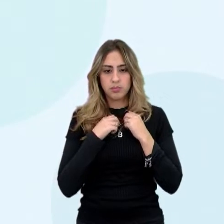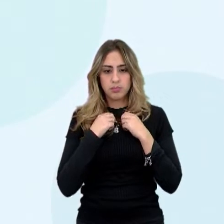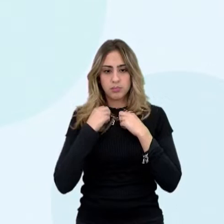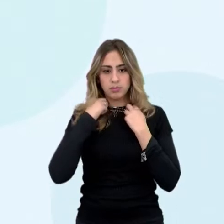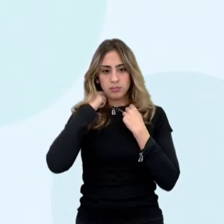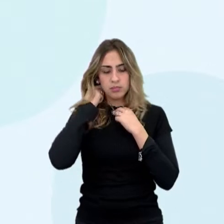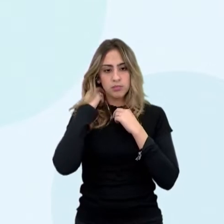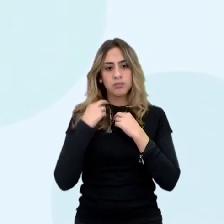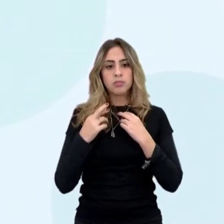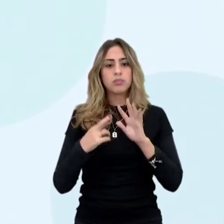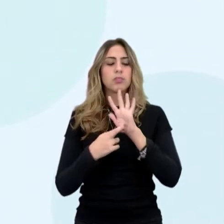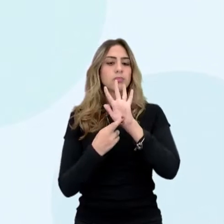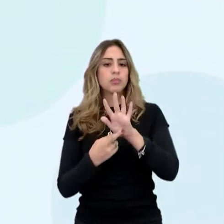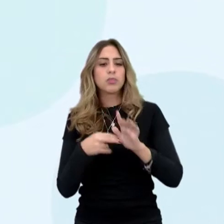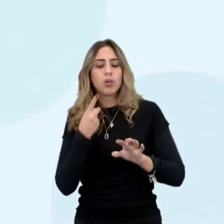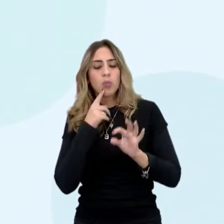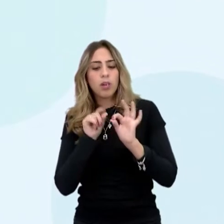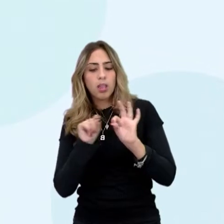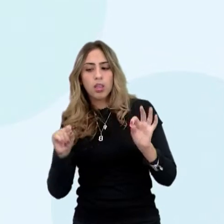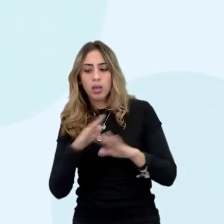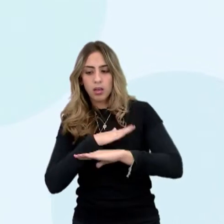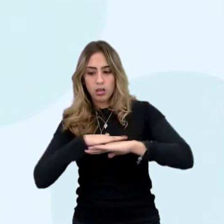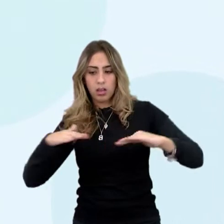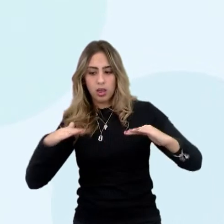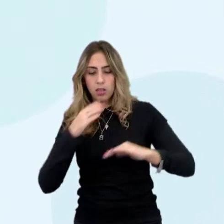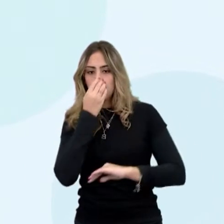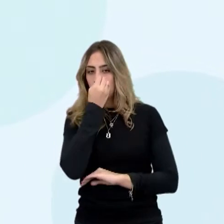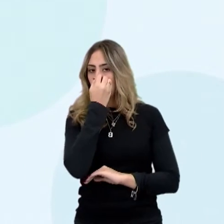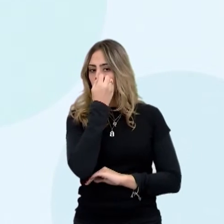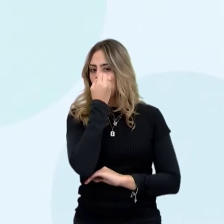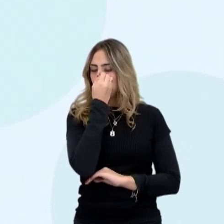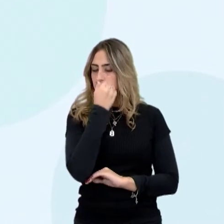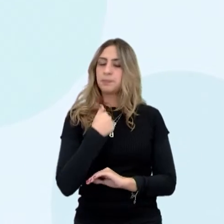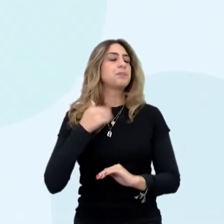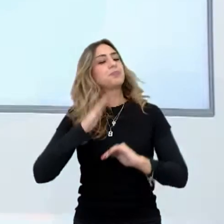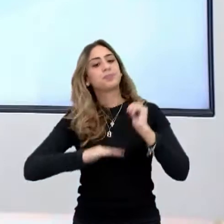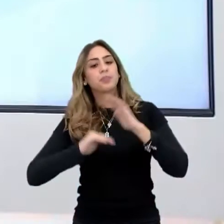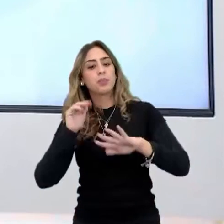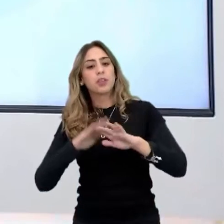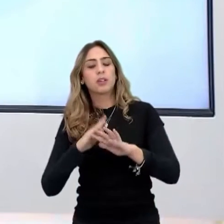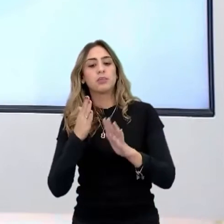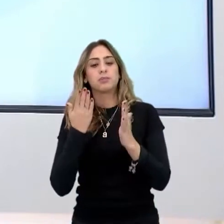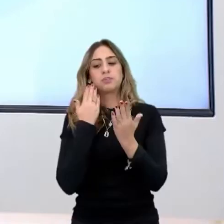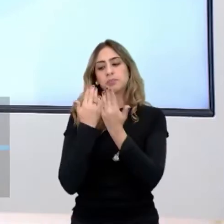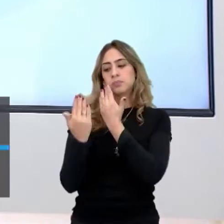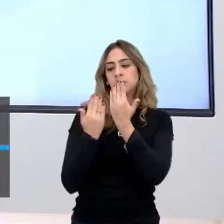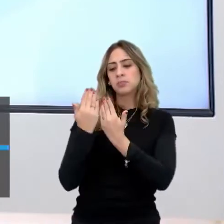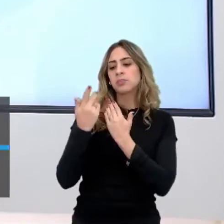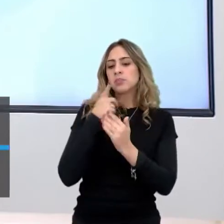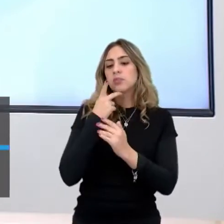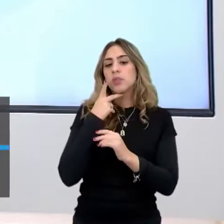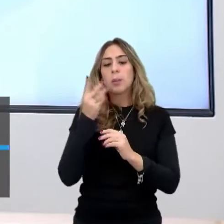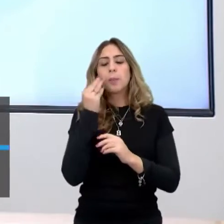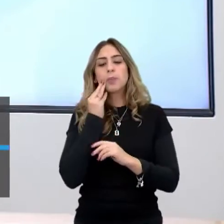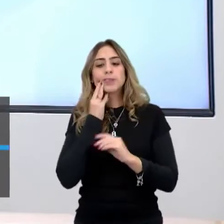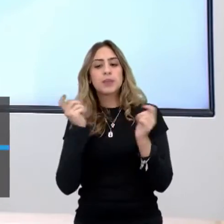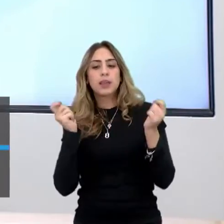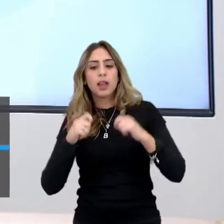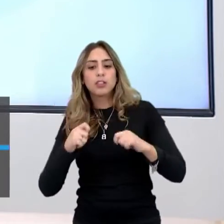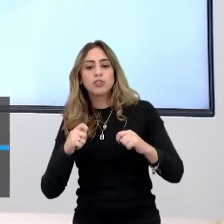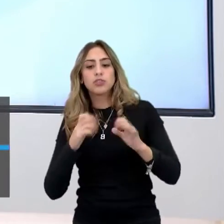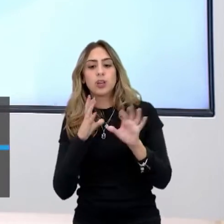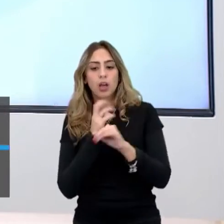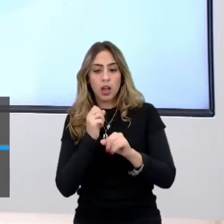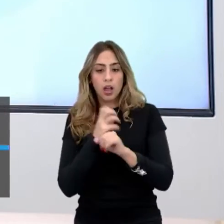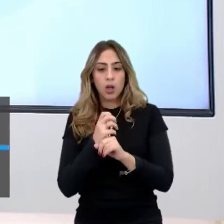representação de uma linha reta, né, linear mesmo, e a gente fazer paralelos, traçar possibilidades aí, né, de cálculos futuros,